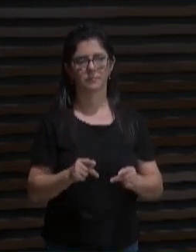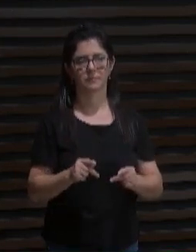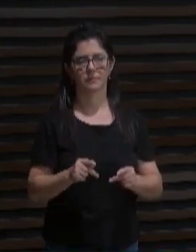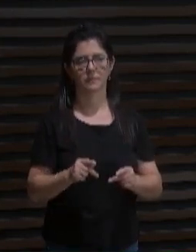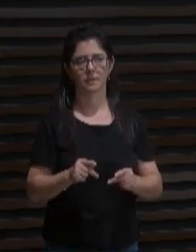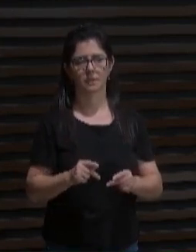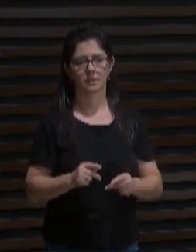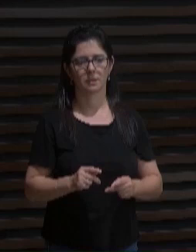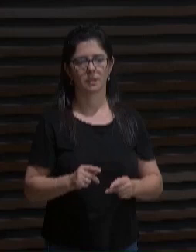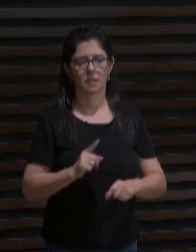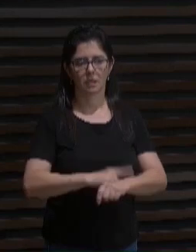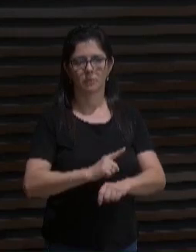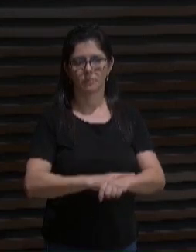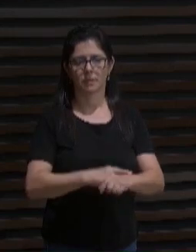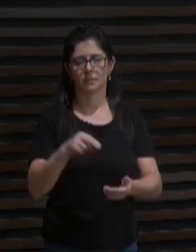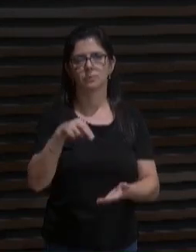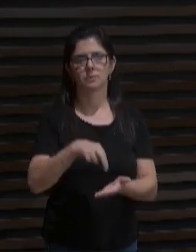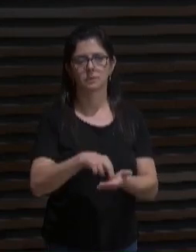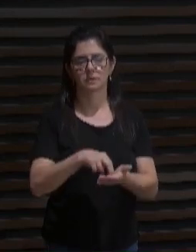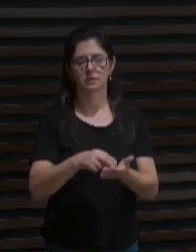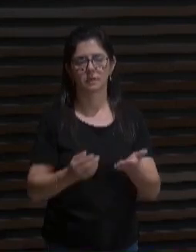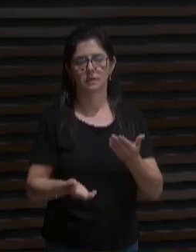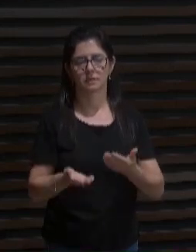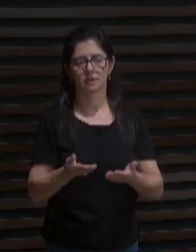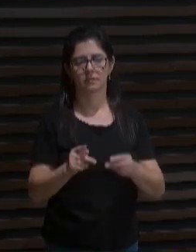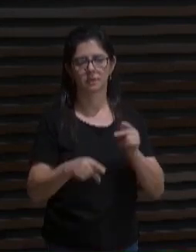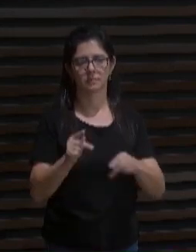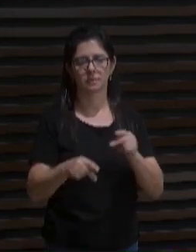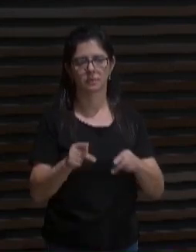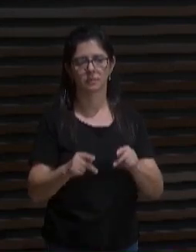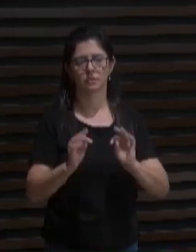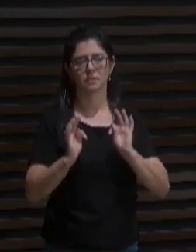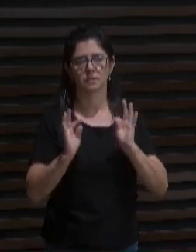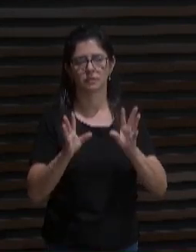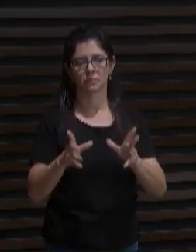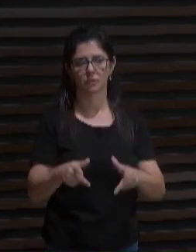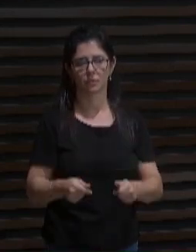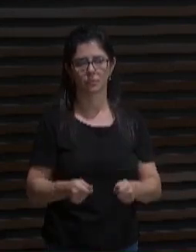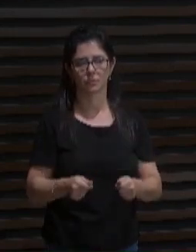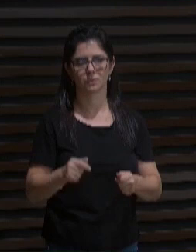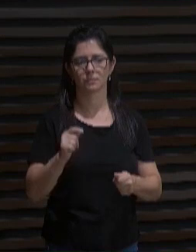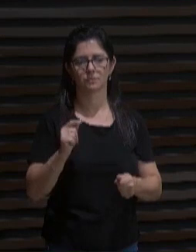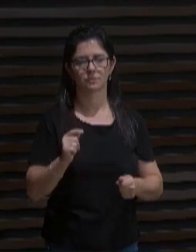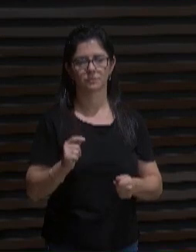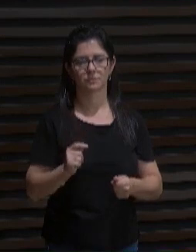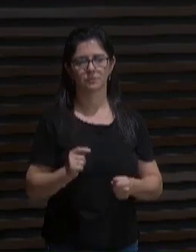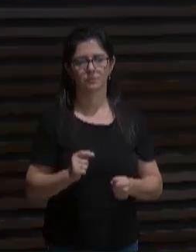restantes pela manhã, eis que todos estes eram cadáveres.